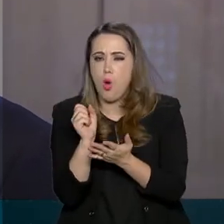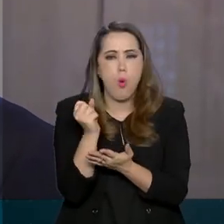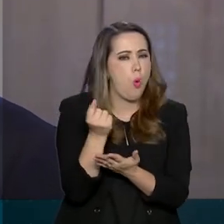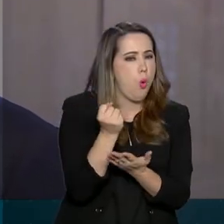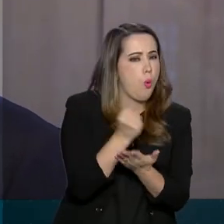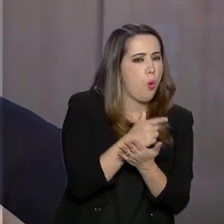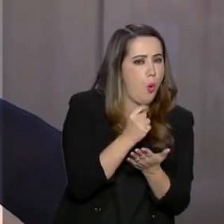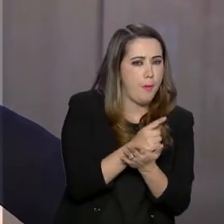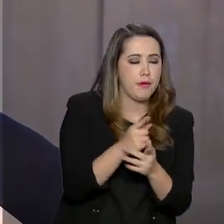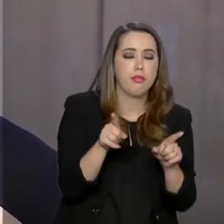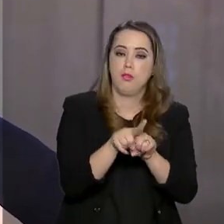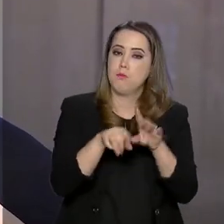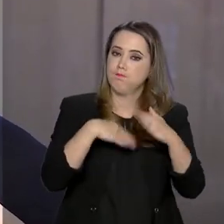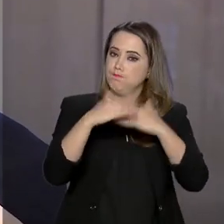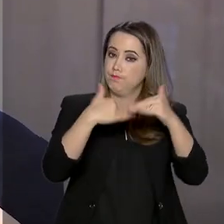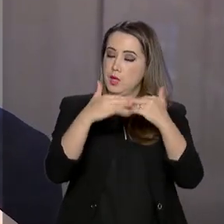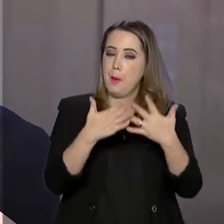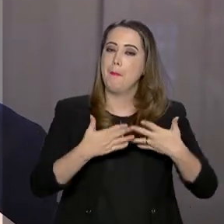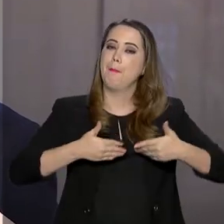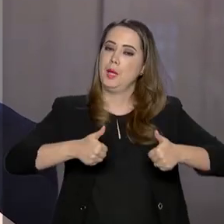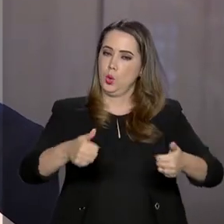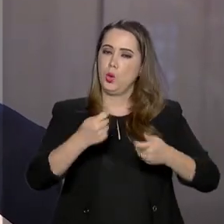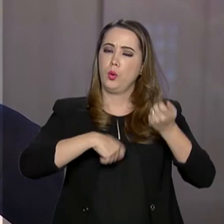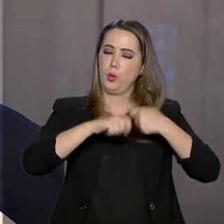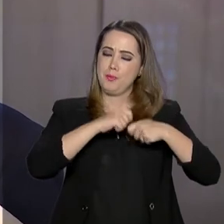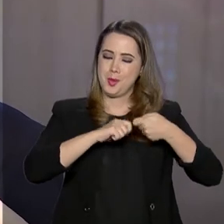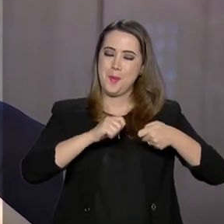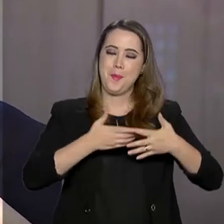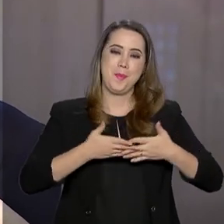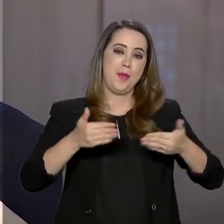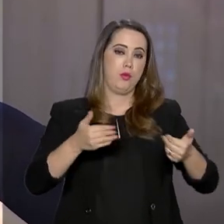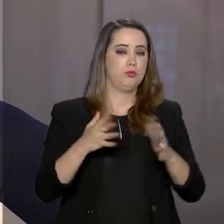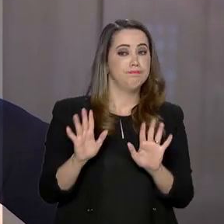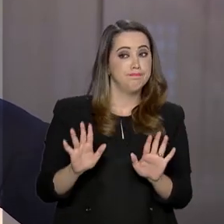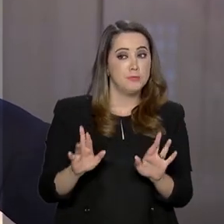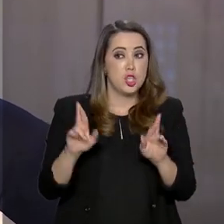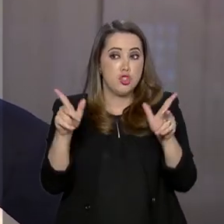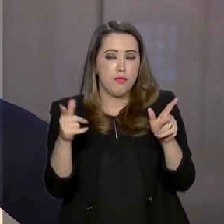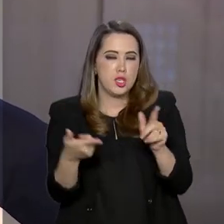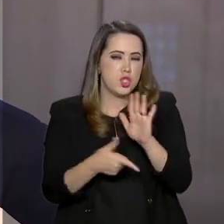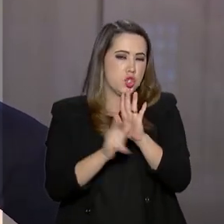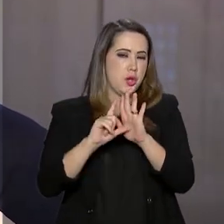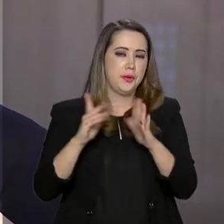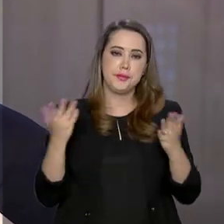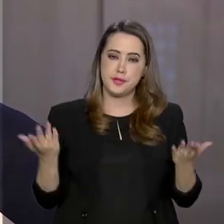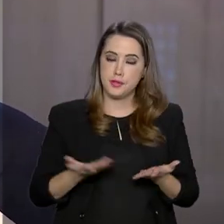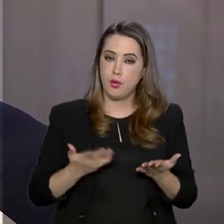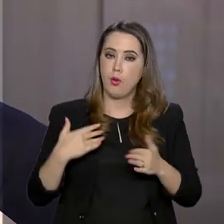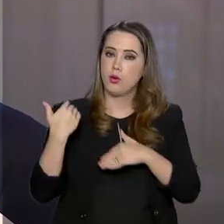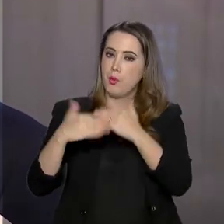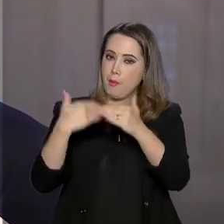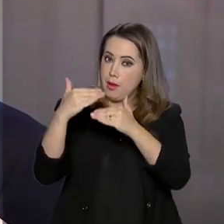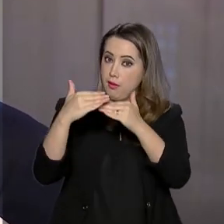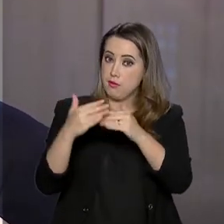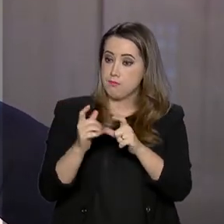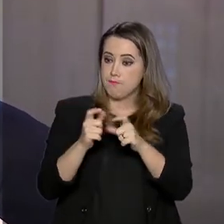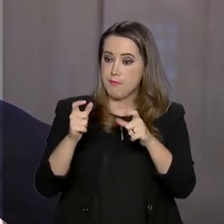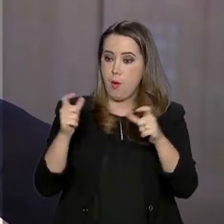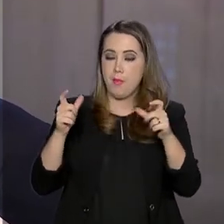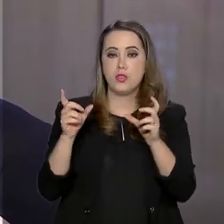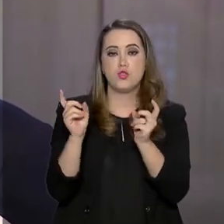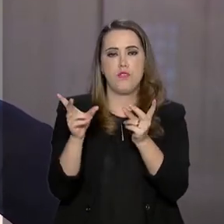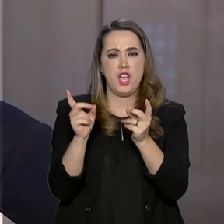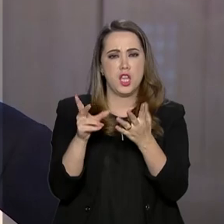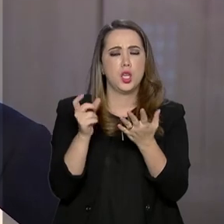economia e ao contrário do que vinha acontecendo nos últimos meses então esse aumento de vendas e compras do mês fez com que